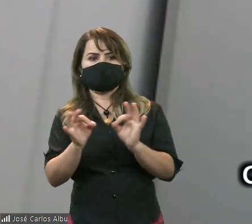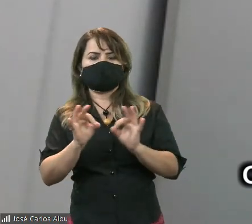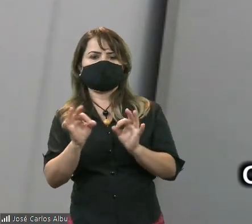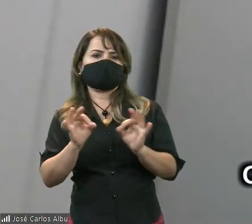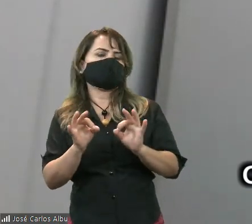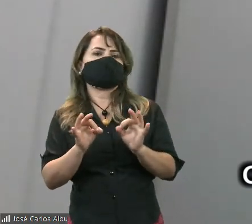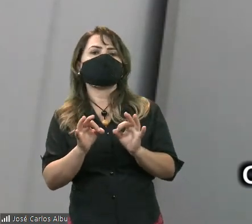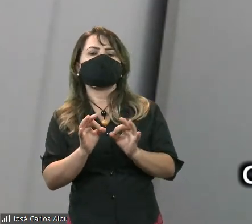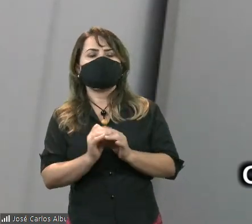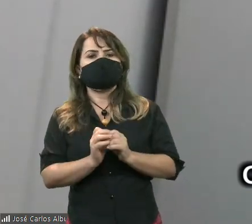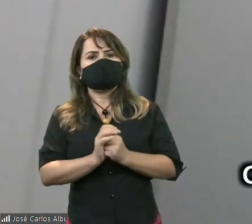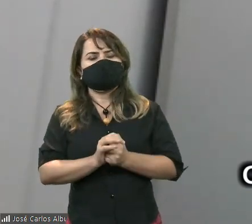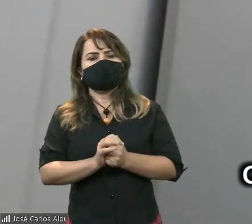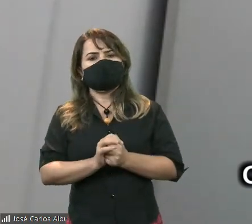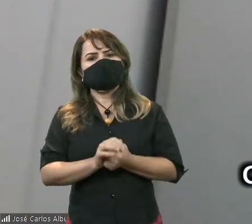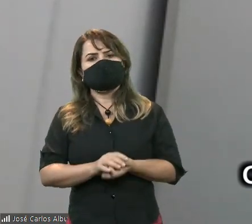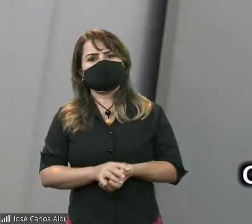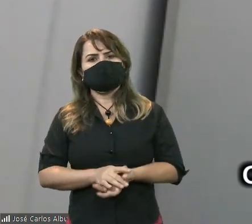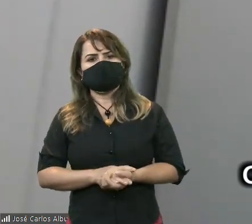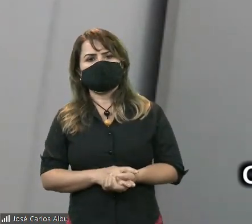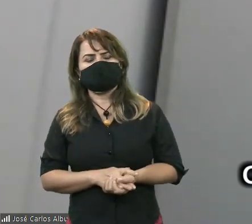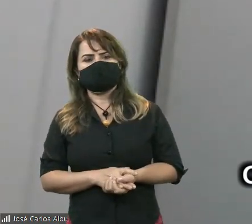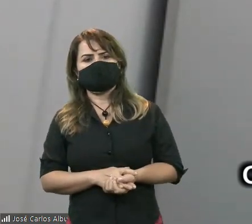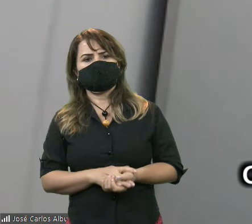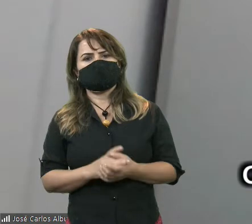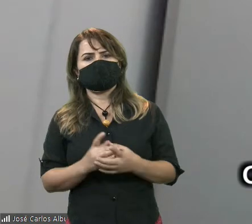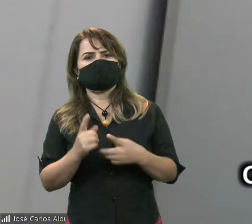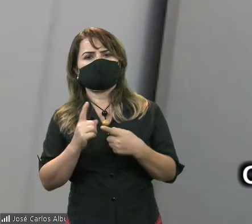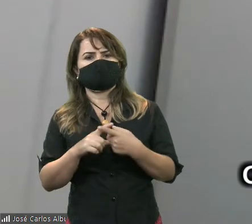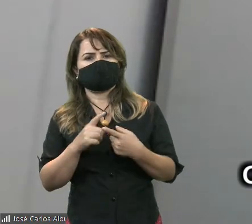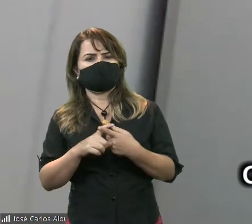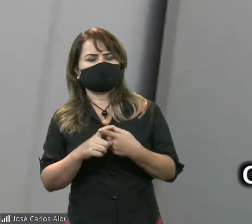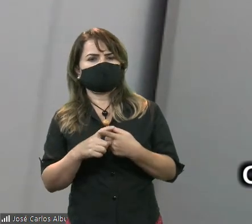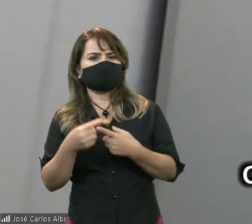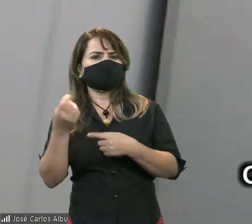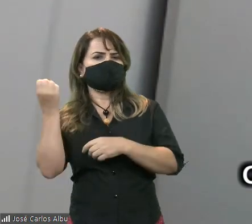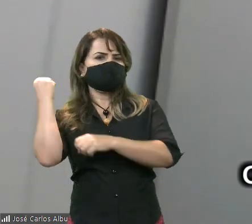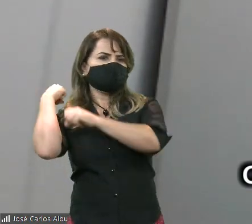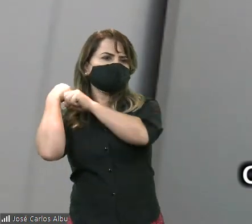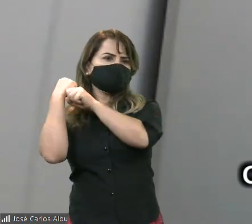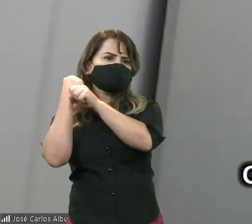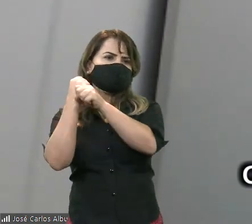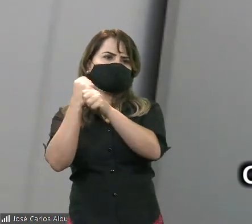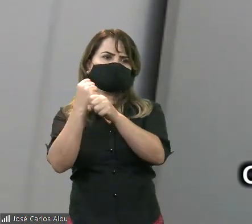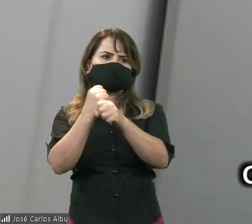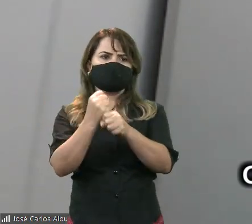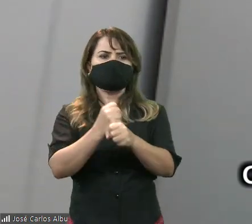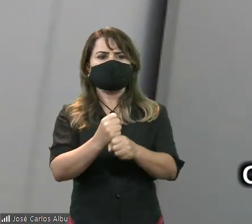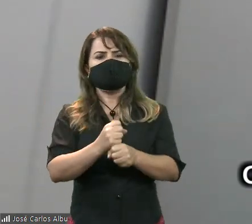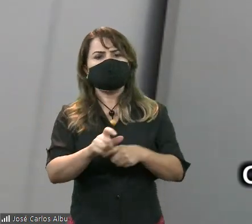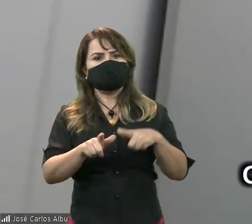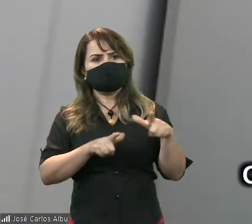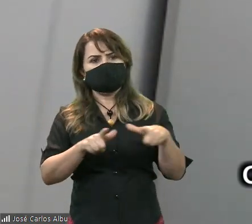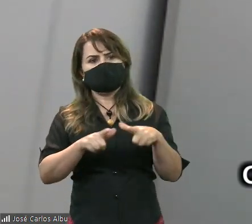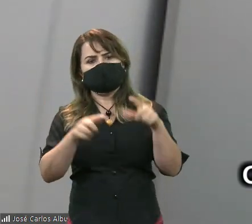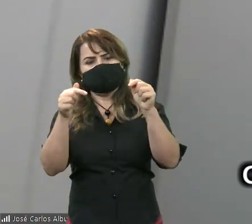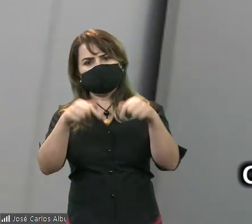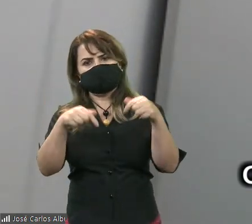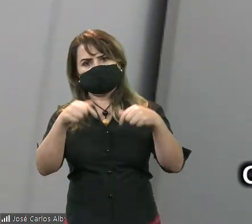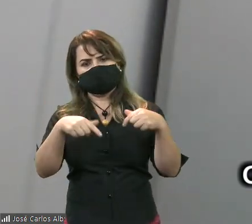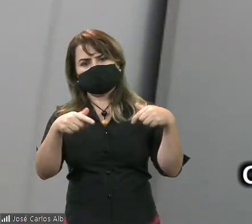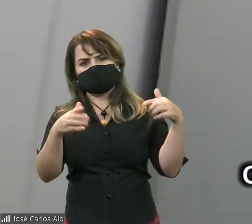através desses longos e mandatos aqui nessa Casa de Lei, já passou